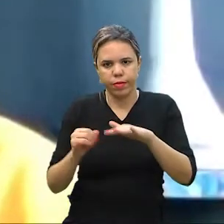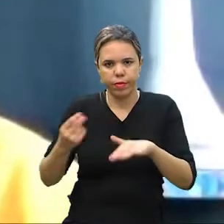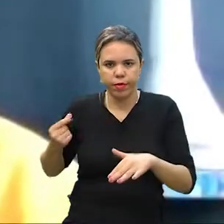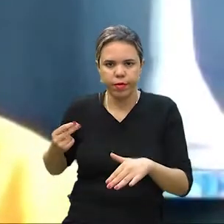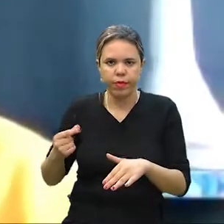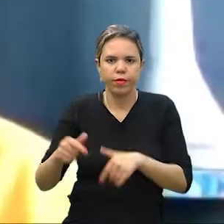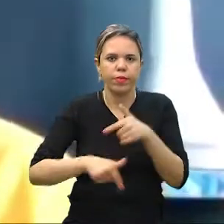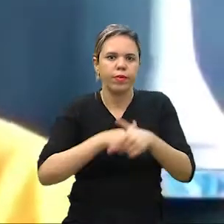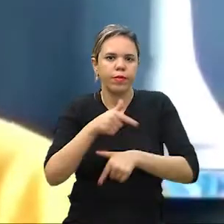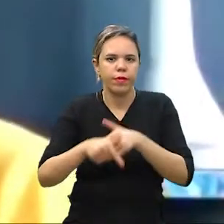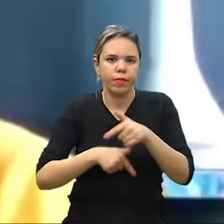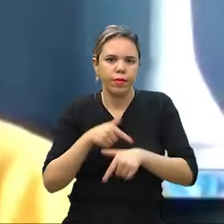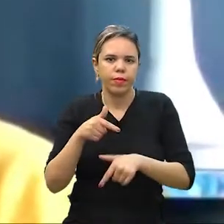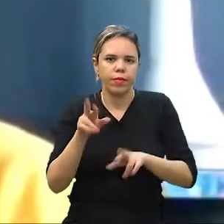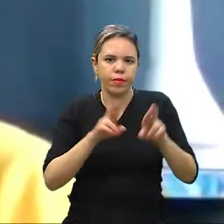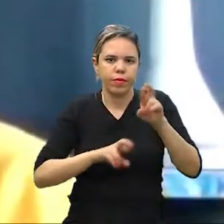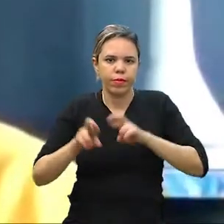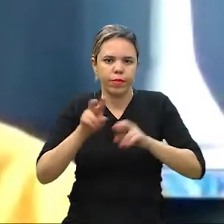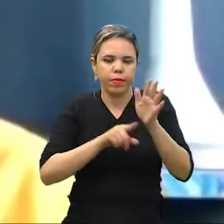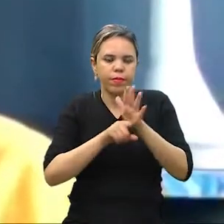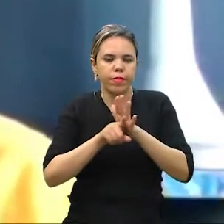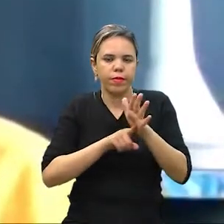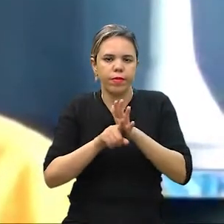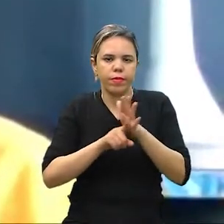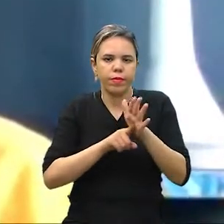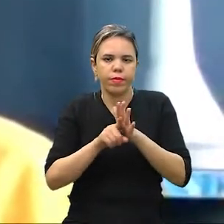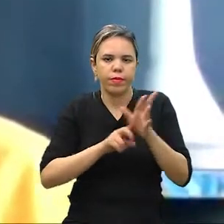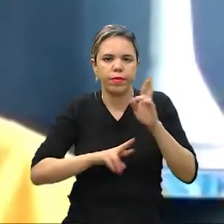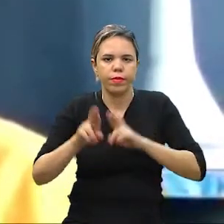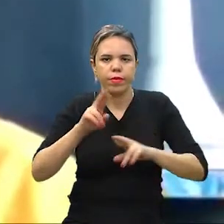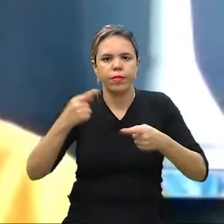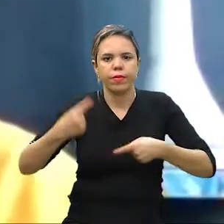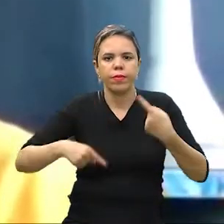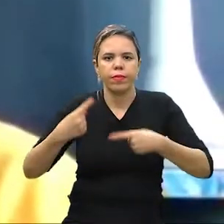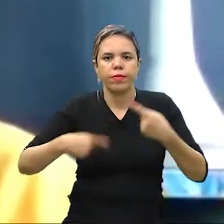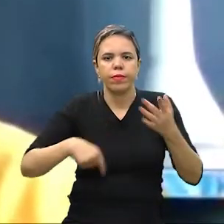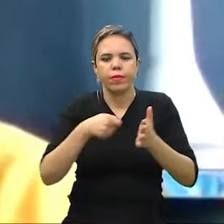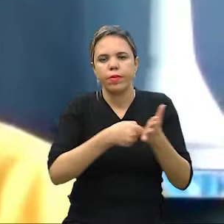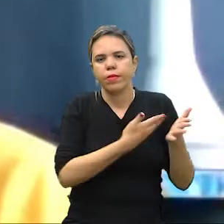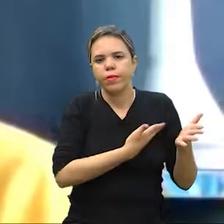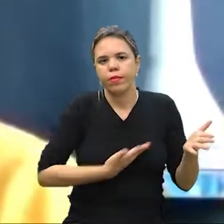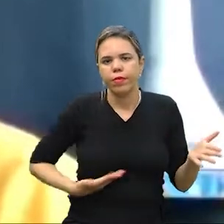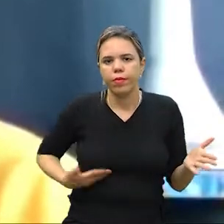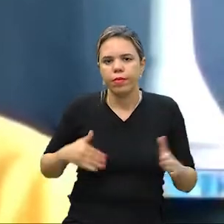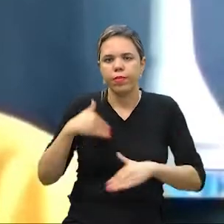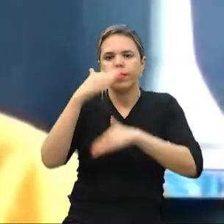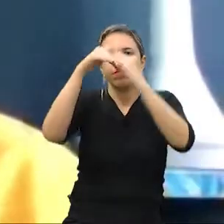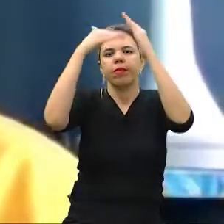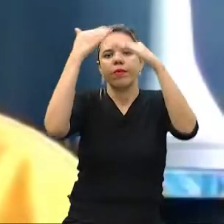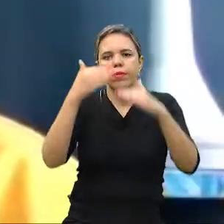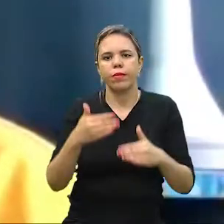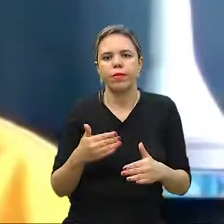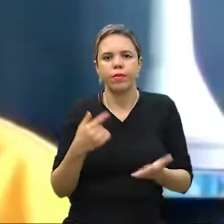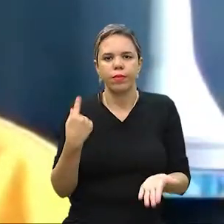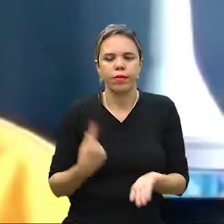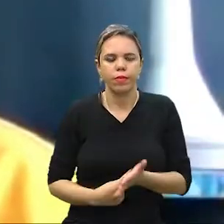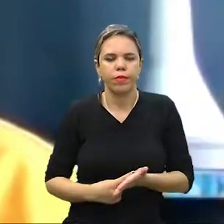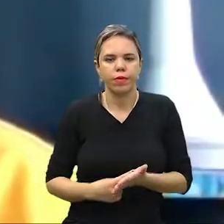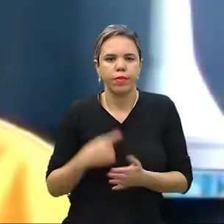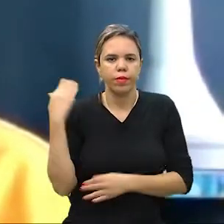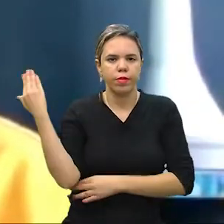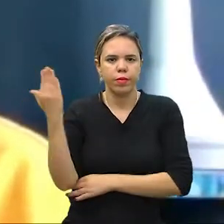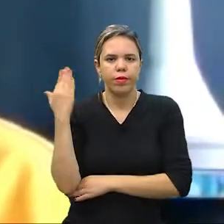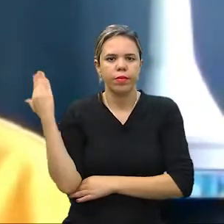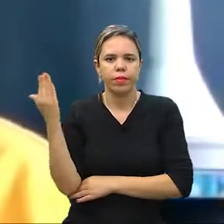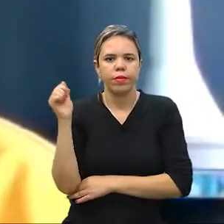que trabalham com monitoramento de dados, com análise de políticas públicas, com o avanço dos compromissos